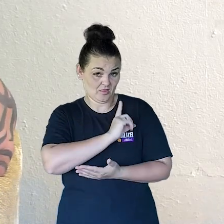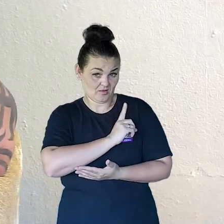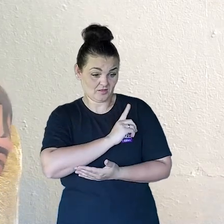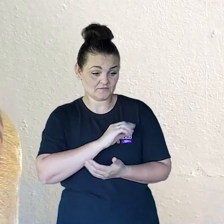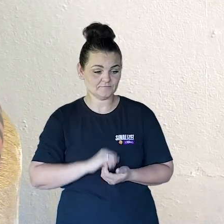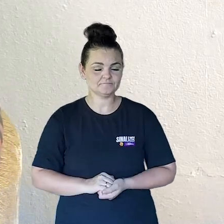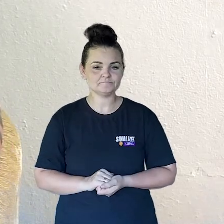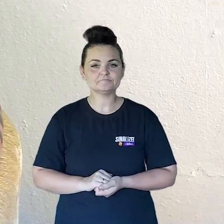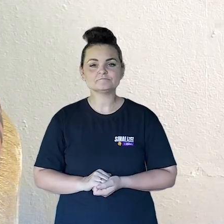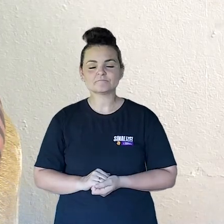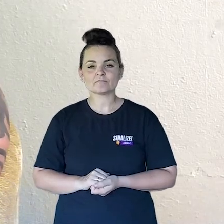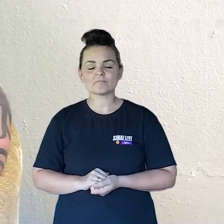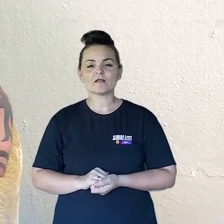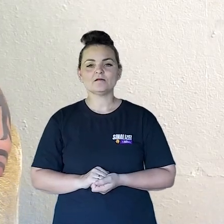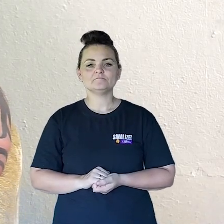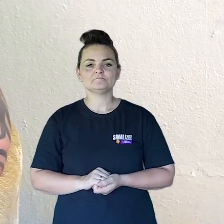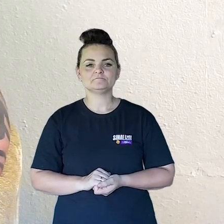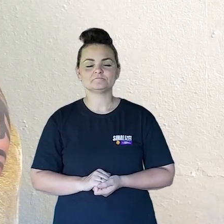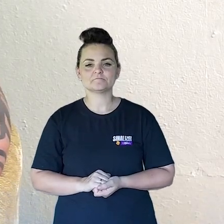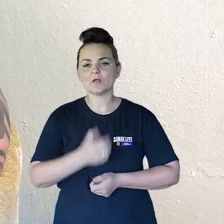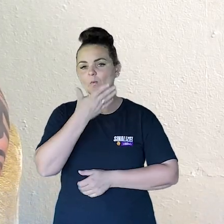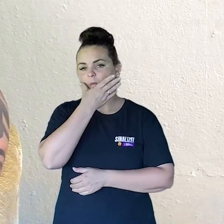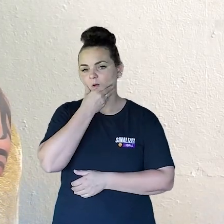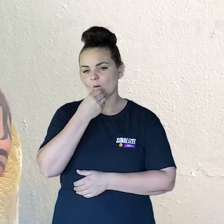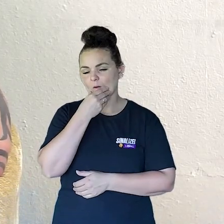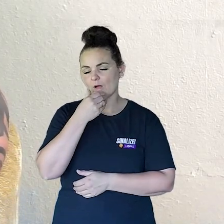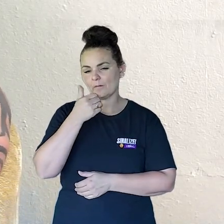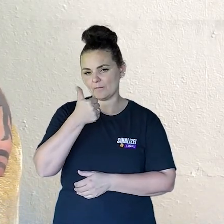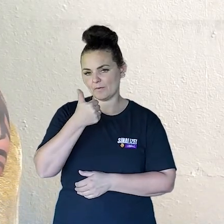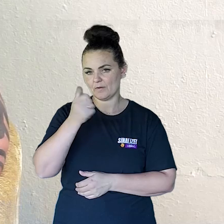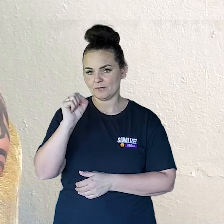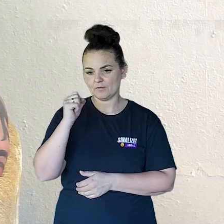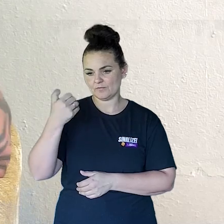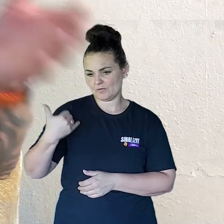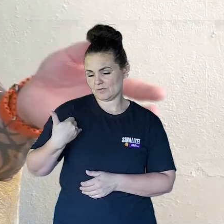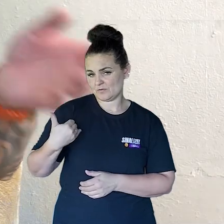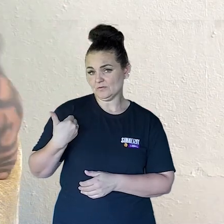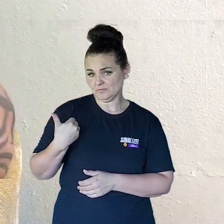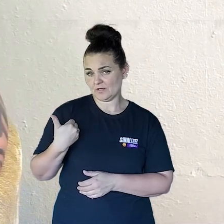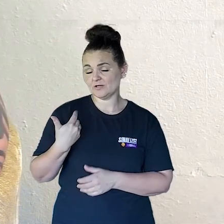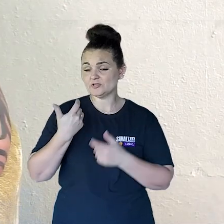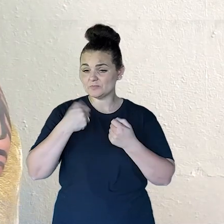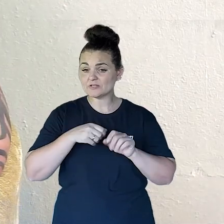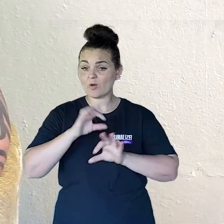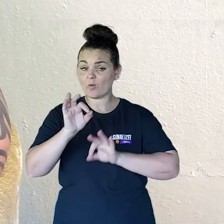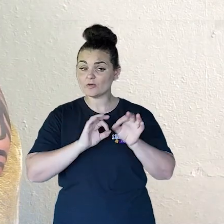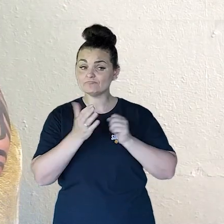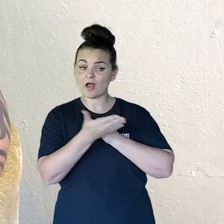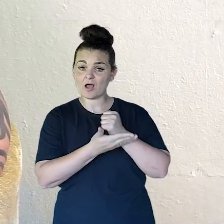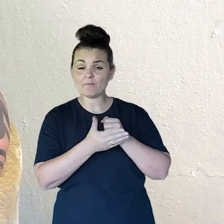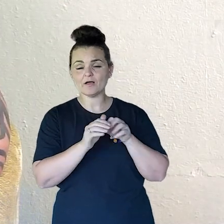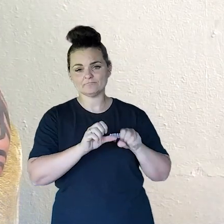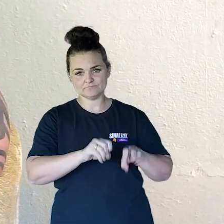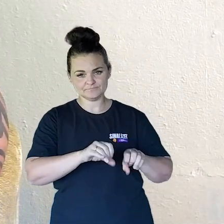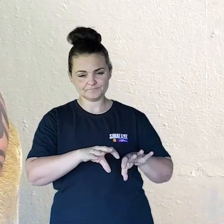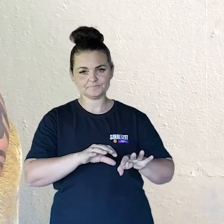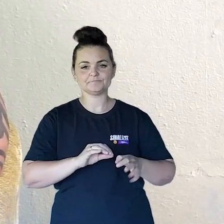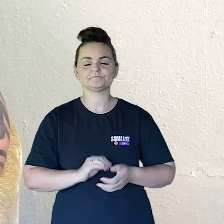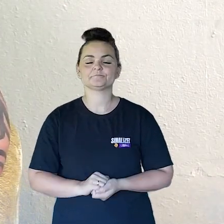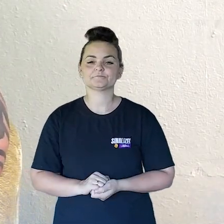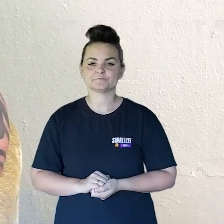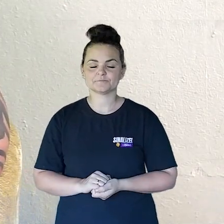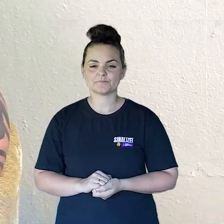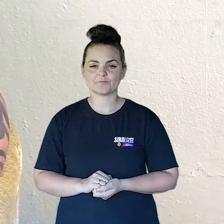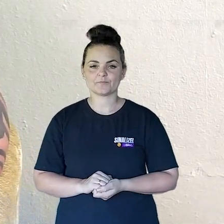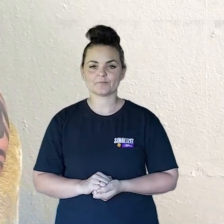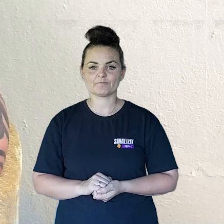homem de 18 anos, não nem para colocar mais como adolescente, né? Para você tentar educar ali, você tem que mexer na base, né? Então eu acho que isso é uma